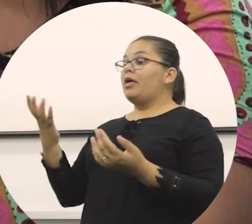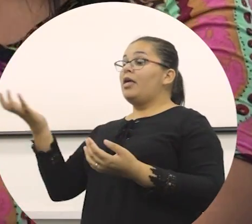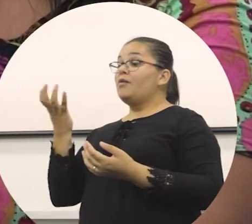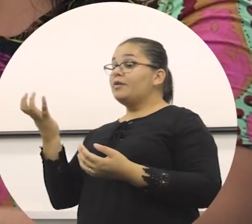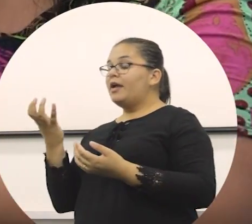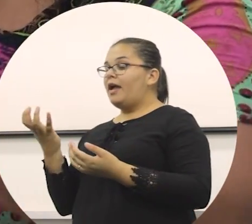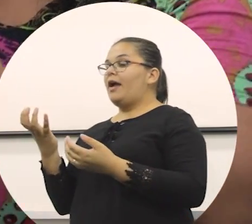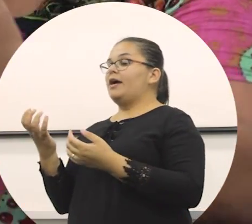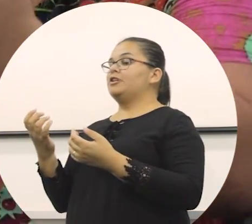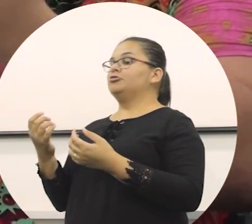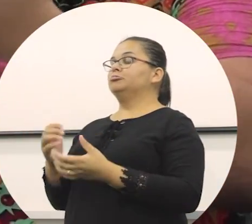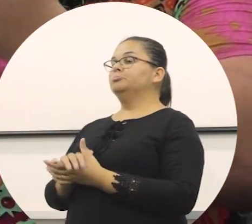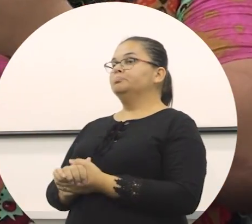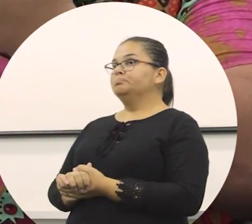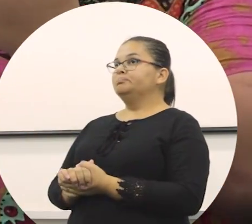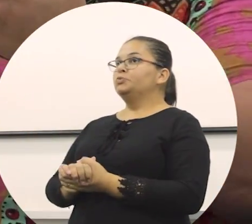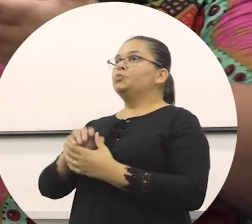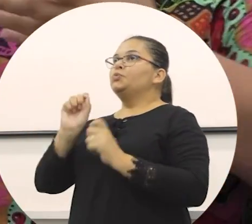criar